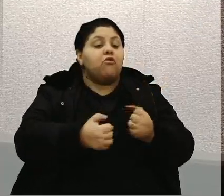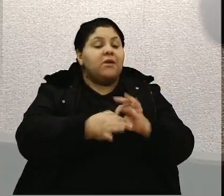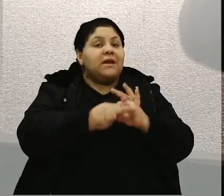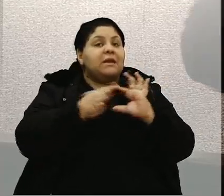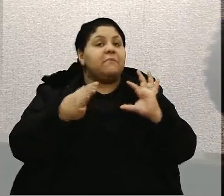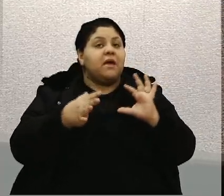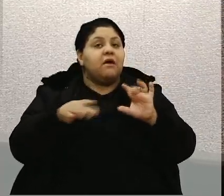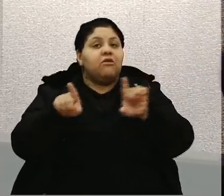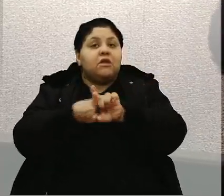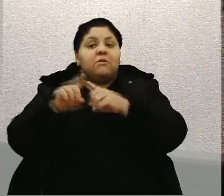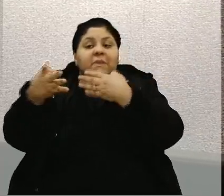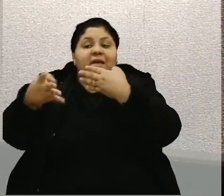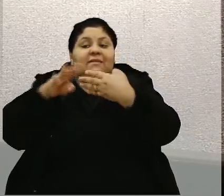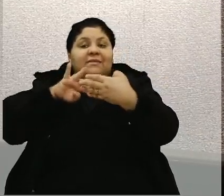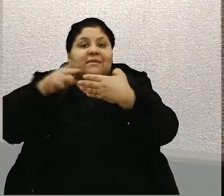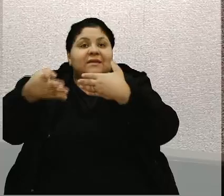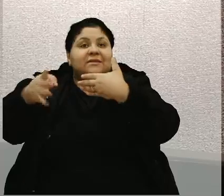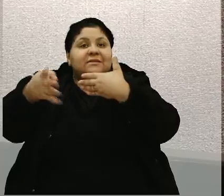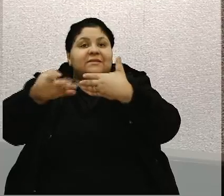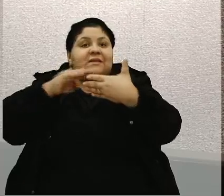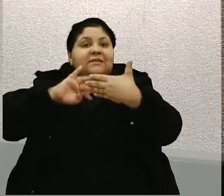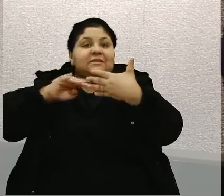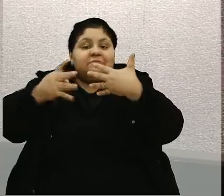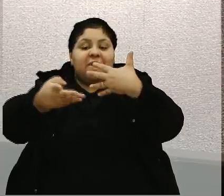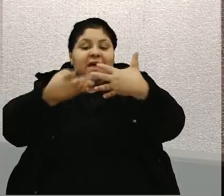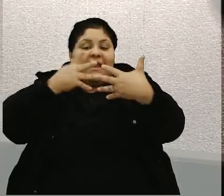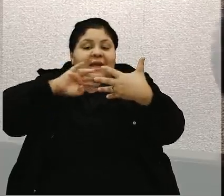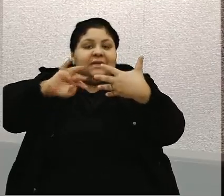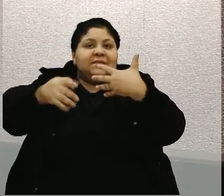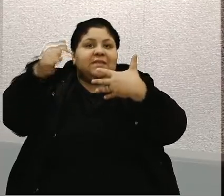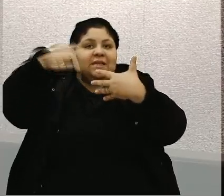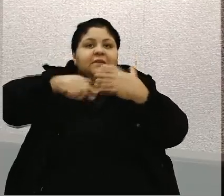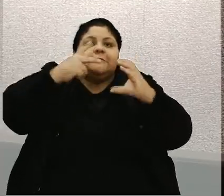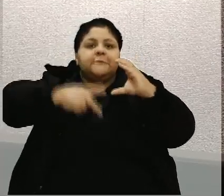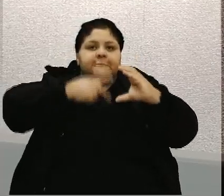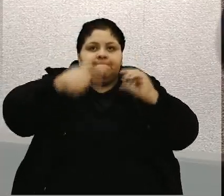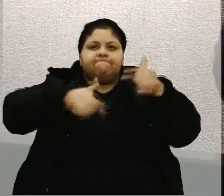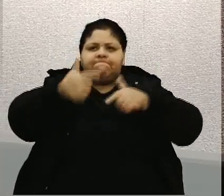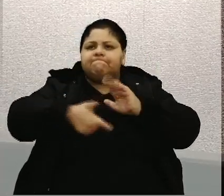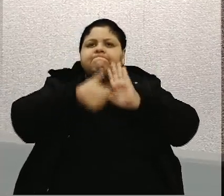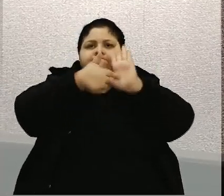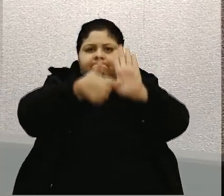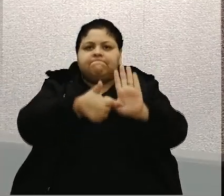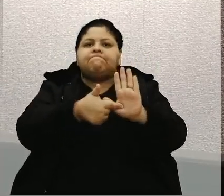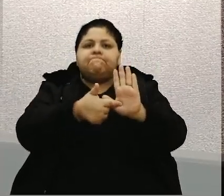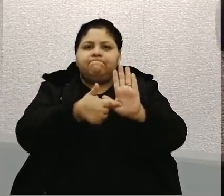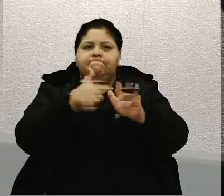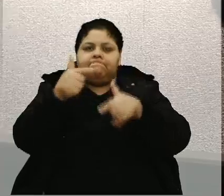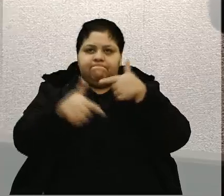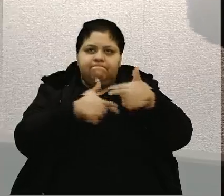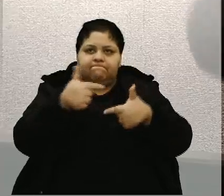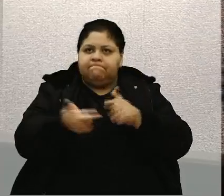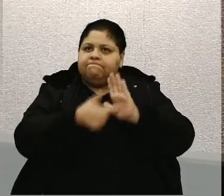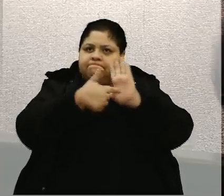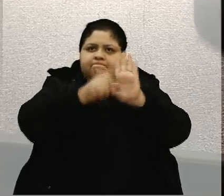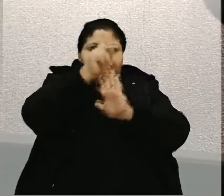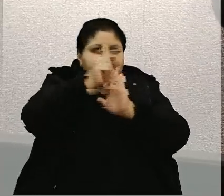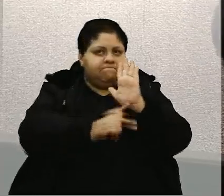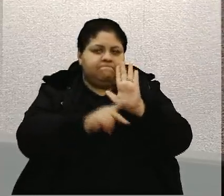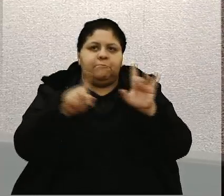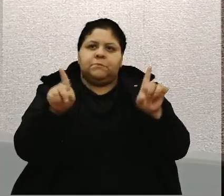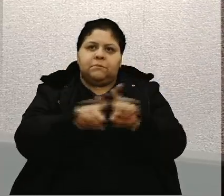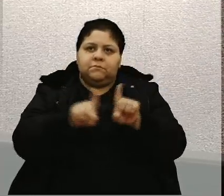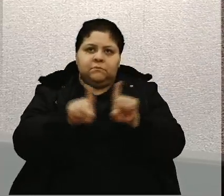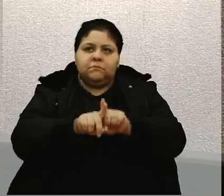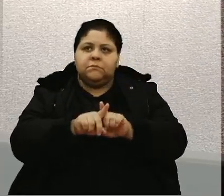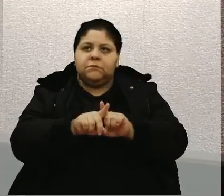trago transparência aqui nessa Câmara e tenho muito trabalho para mostrar, como o senhor fala, que é importante mostrar. Eu tenho trabalho à vontade para mostrar, projetos à vontade